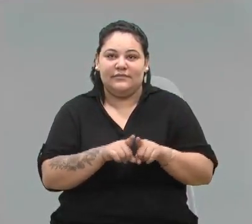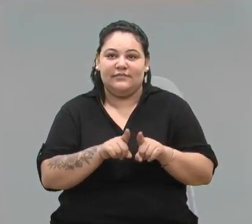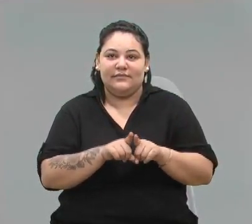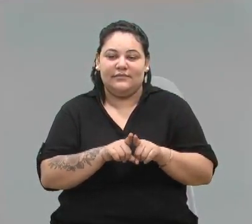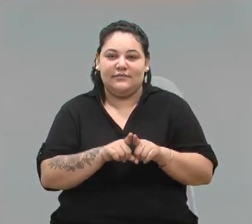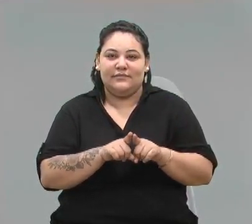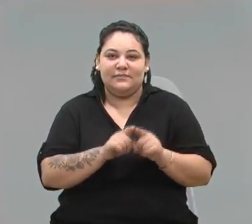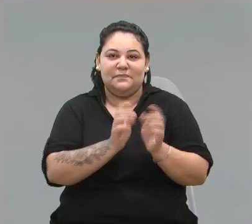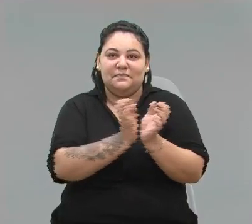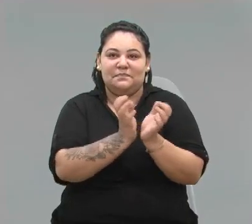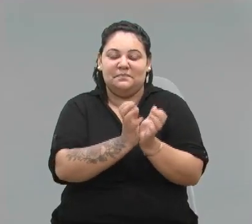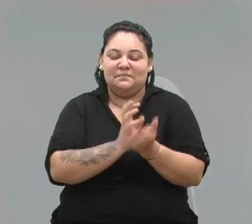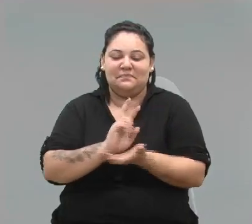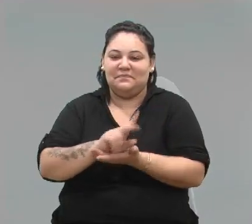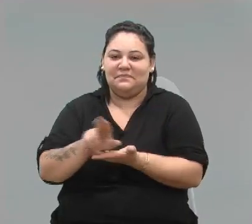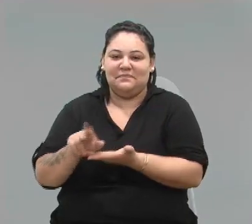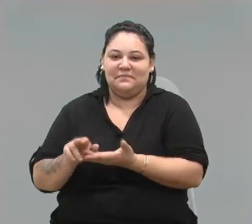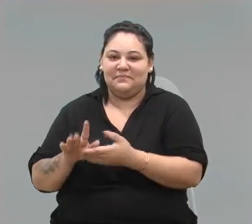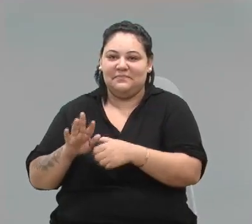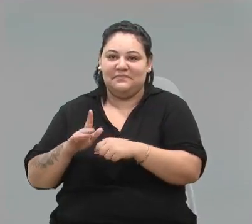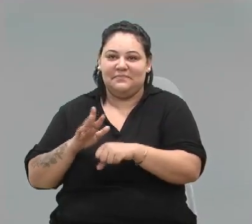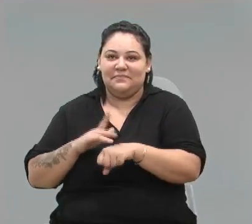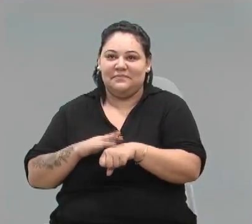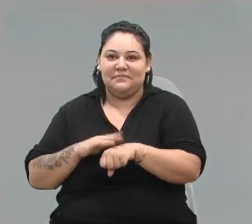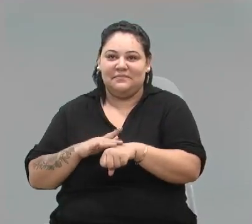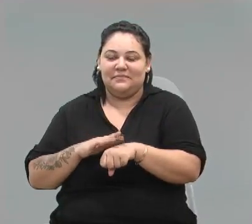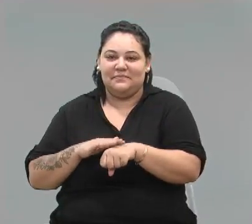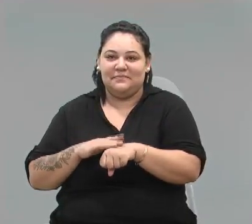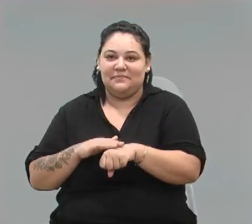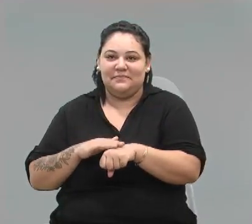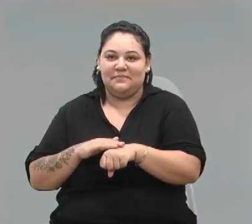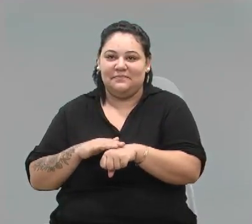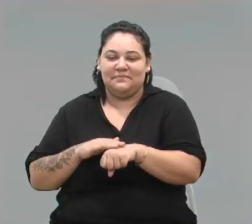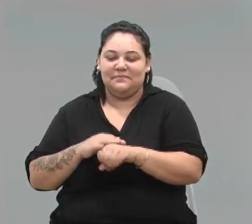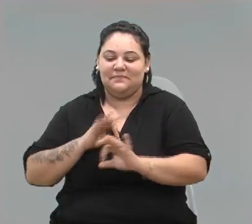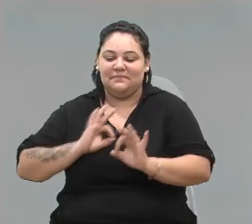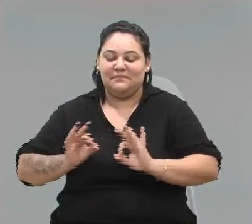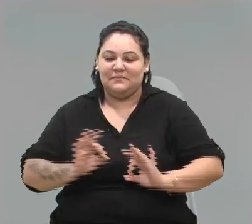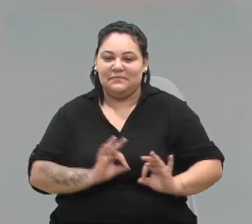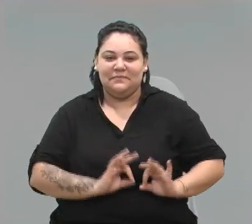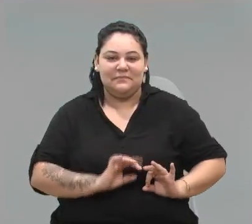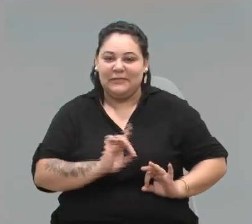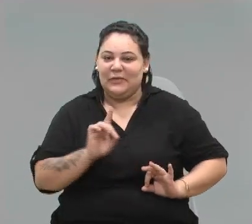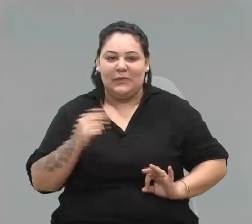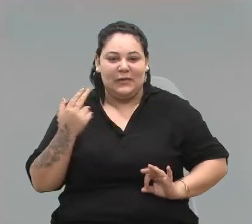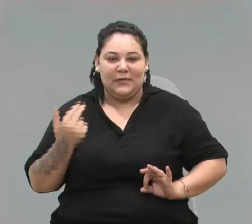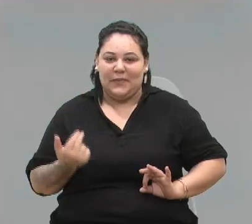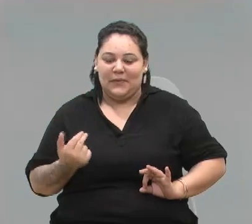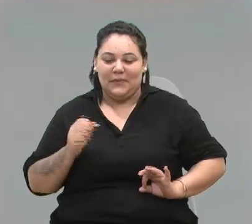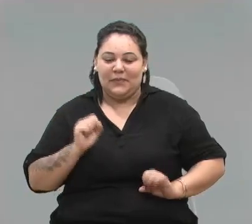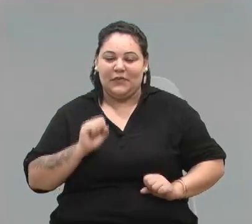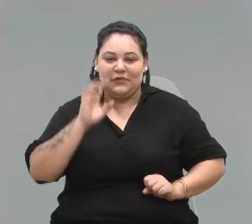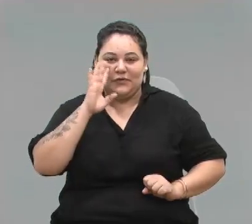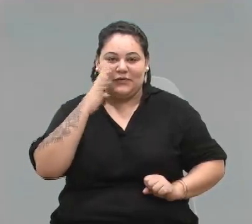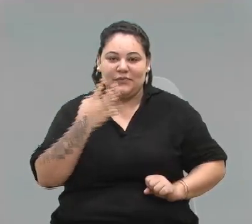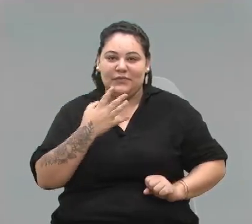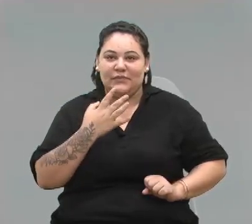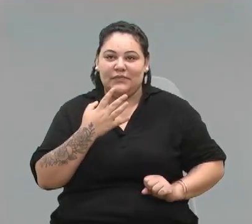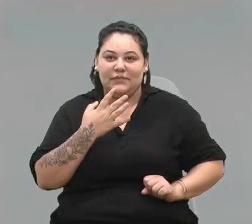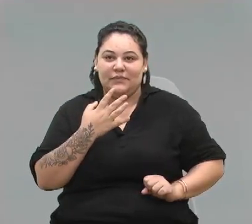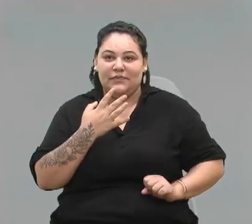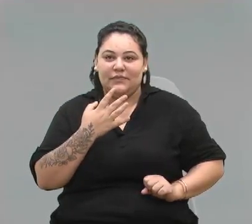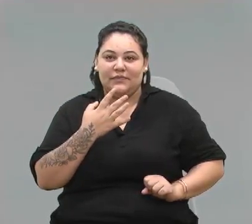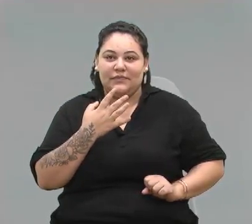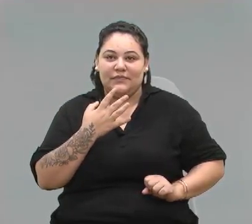várias doenças, decorrentes de células anormais, que podem ocorrer em qualquer local